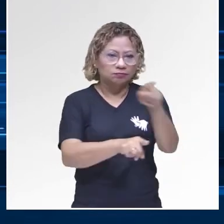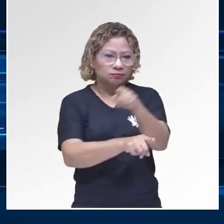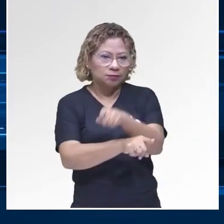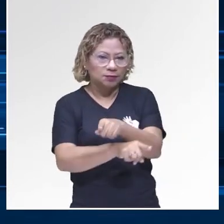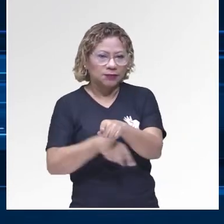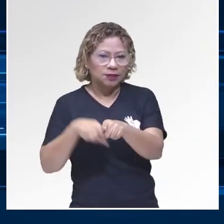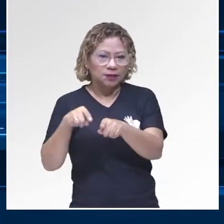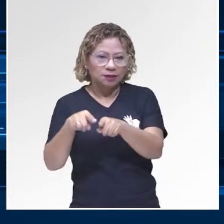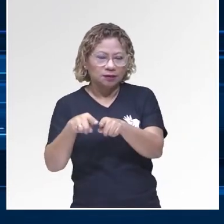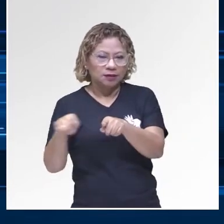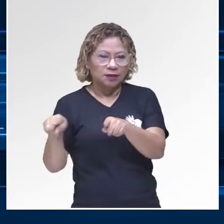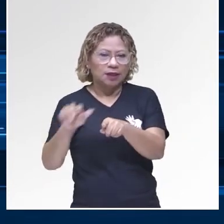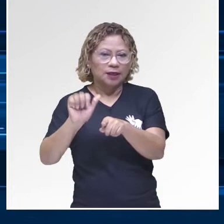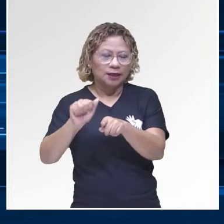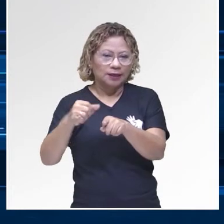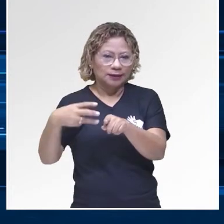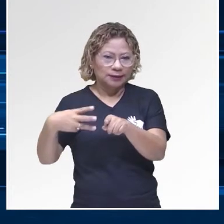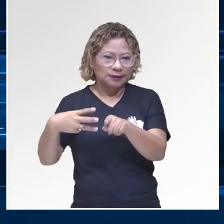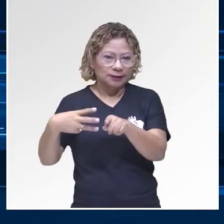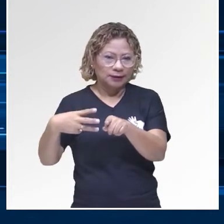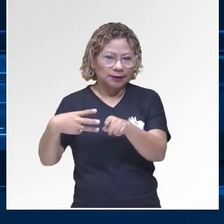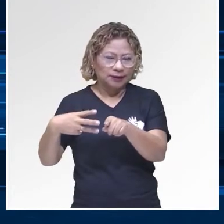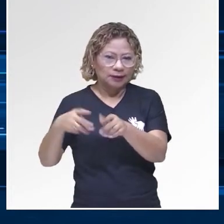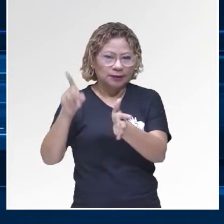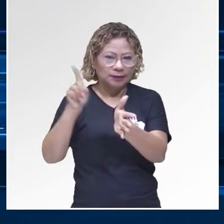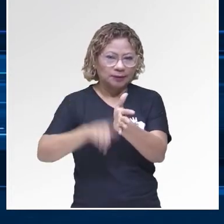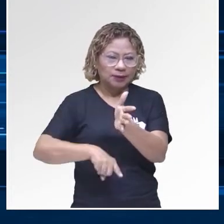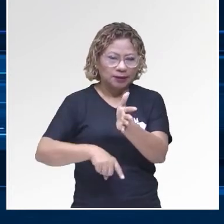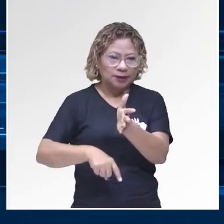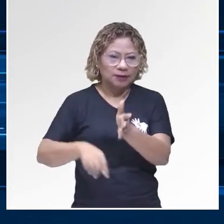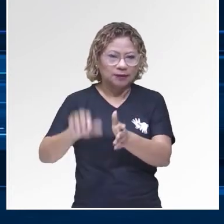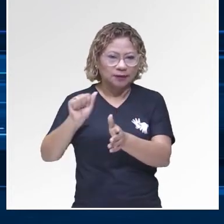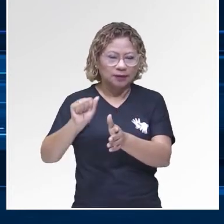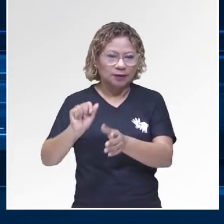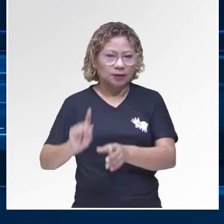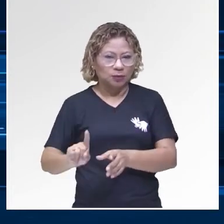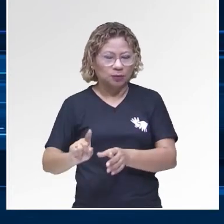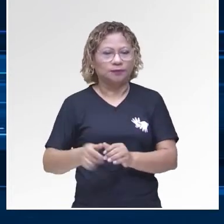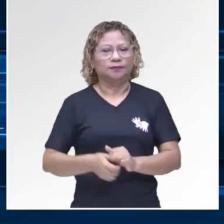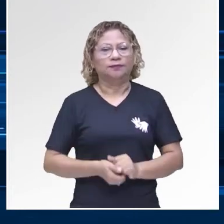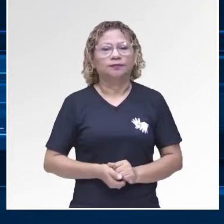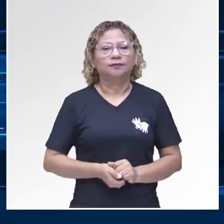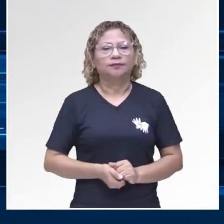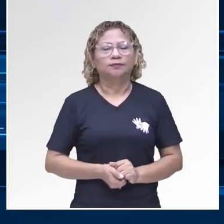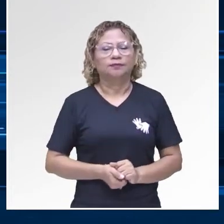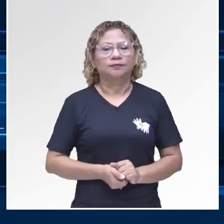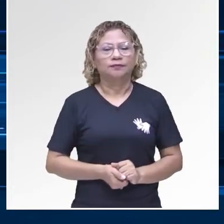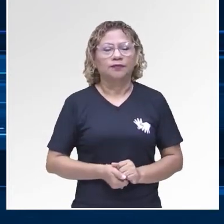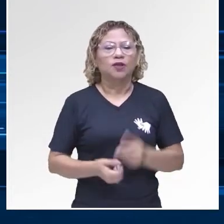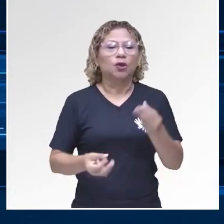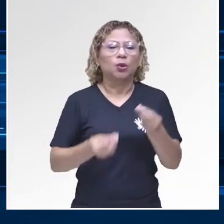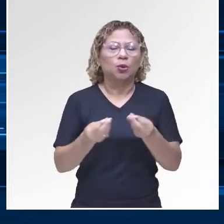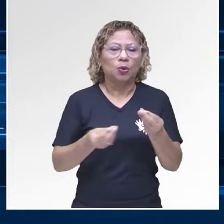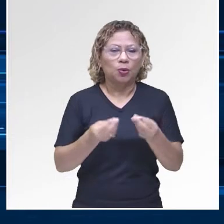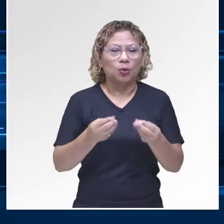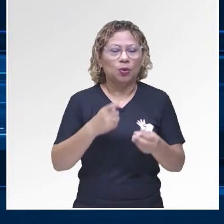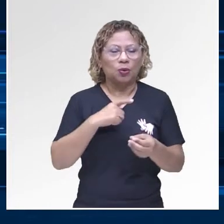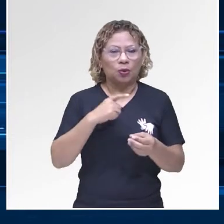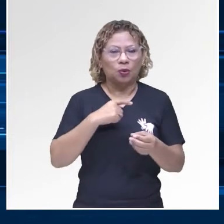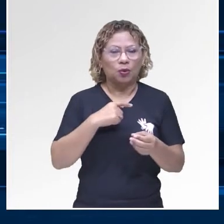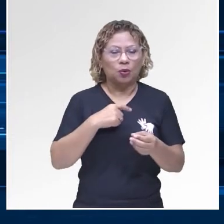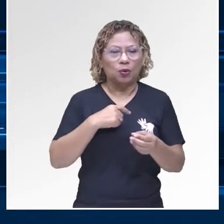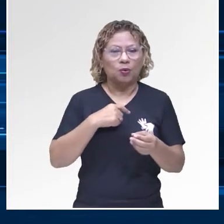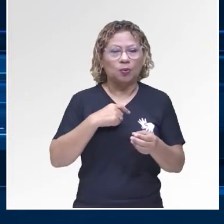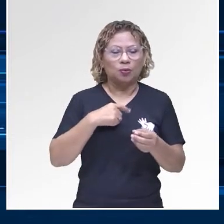membro. Só que nós sabemos que A2 é a mesma coisa que A1 mais R. Então, como eu tenho um sinal de menos, vai inverter o